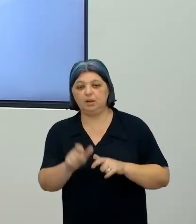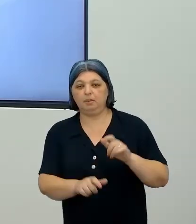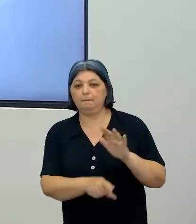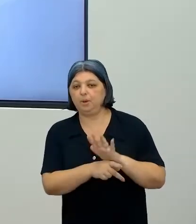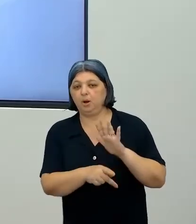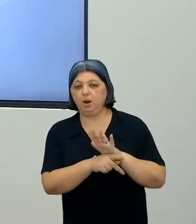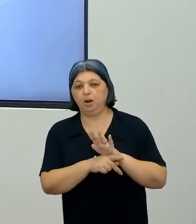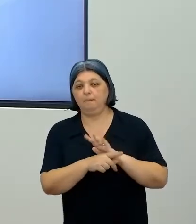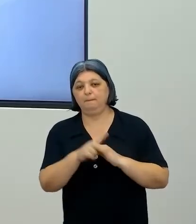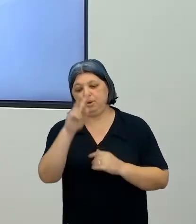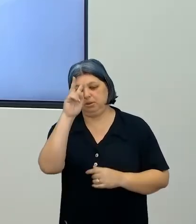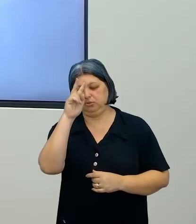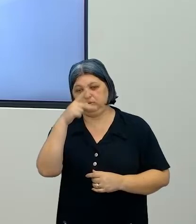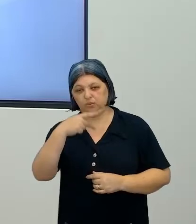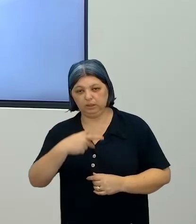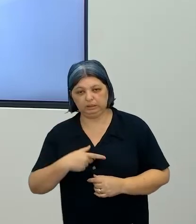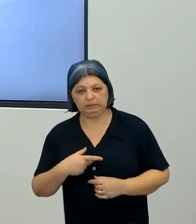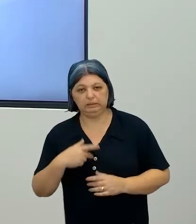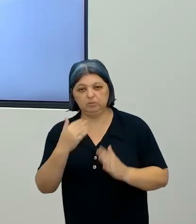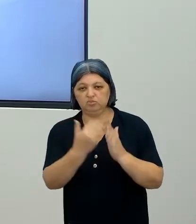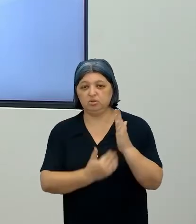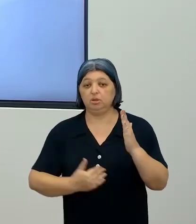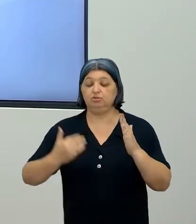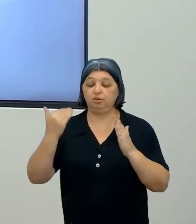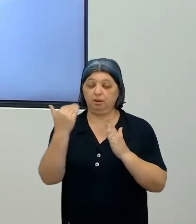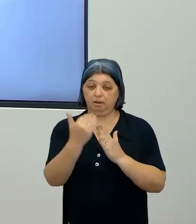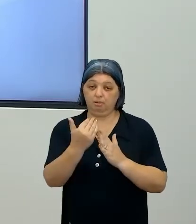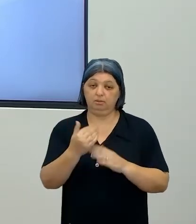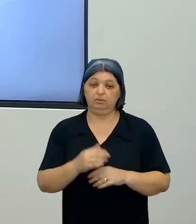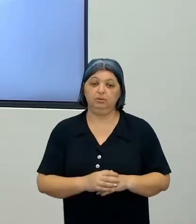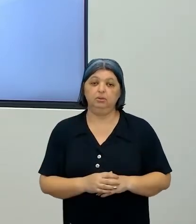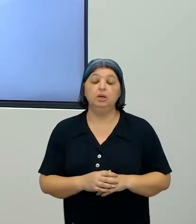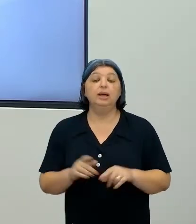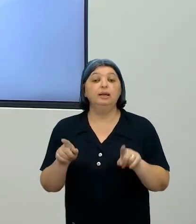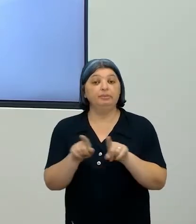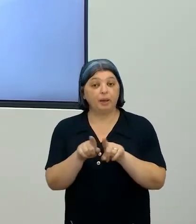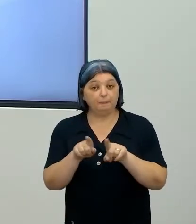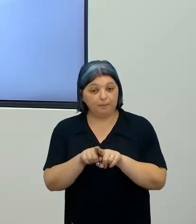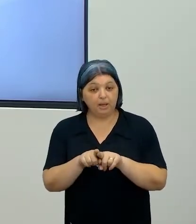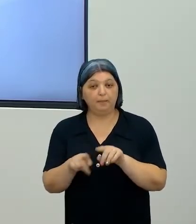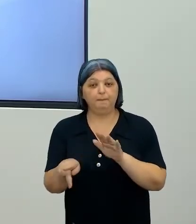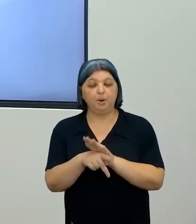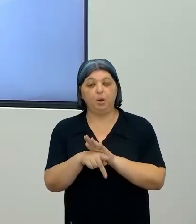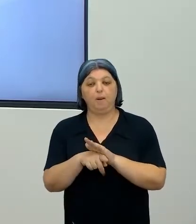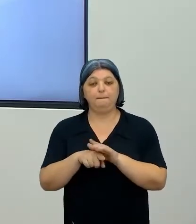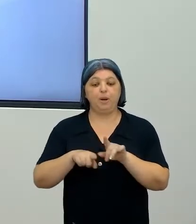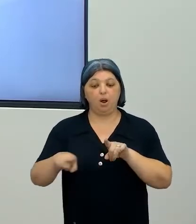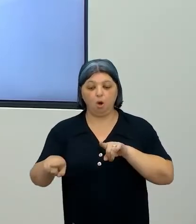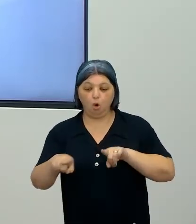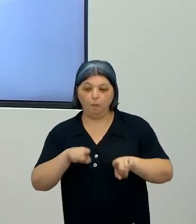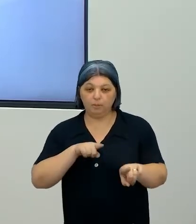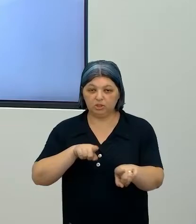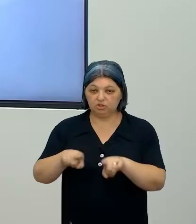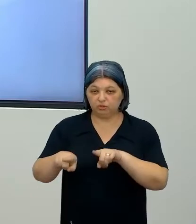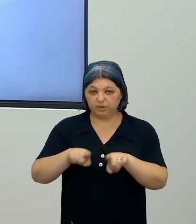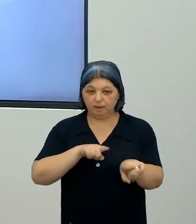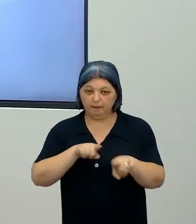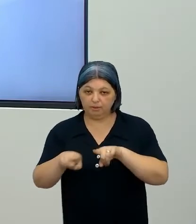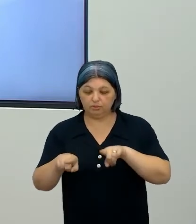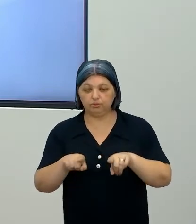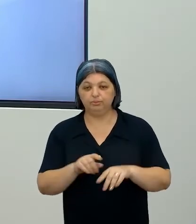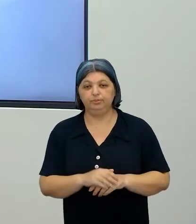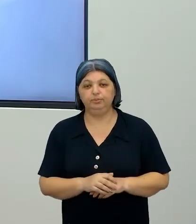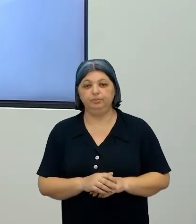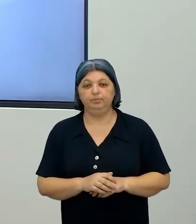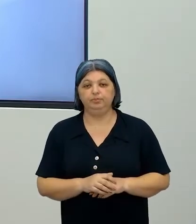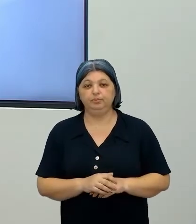individualismo excessivo, tem a ver com uma certa competitividade, né? Então tem a ver, por exemplo, com